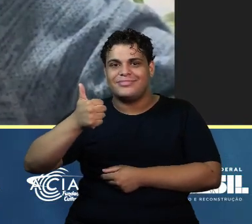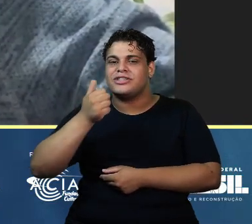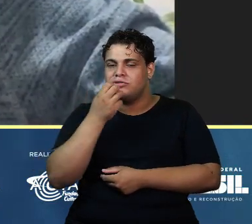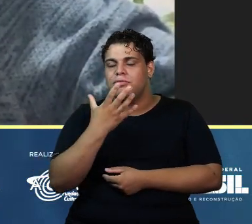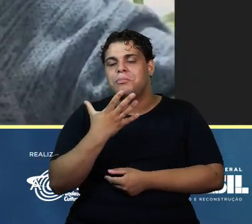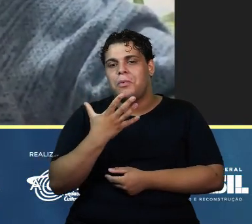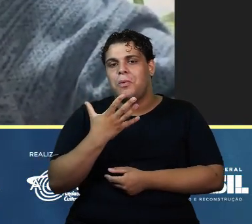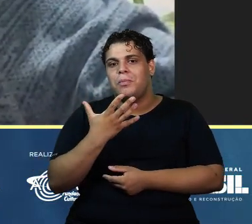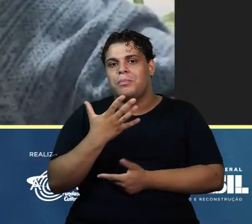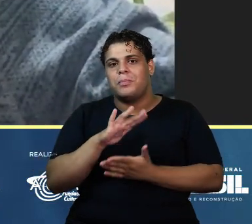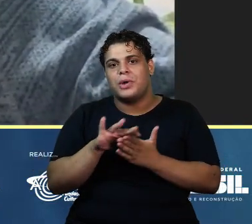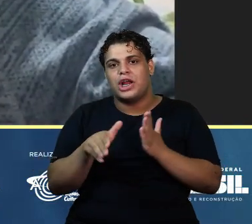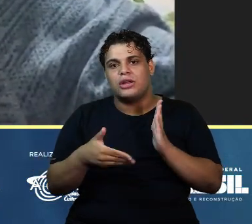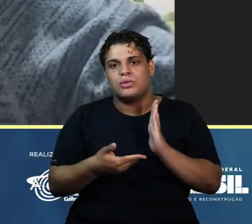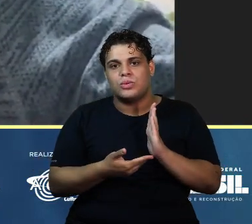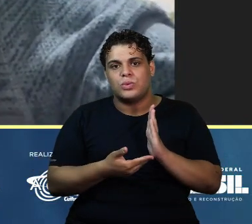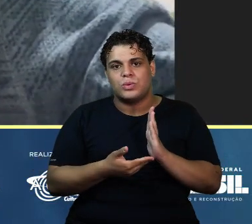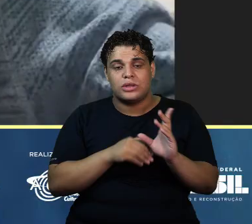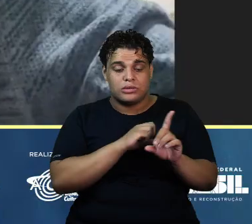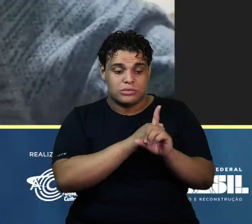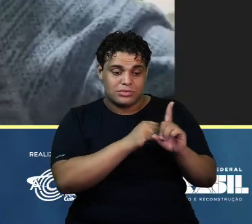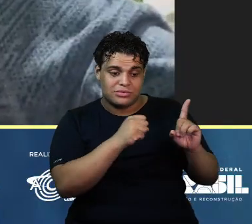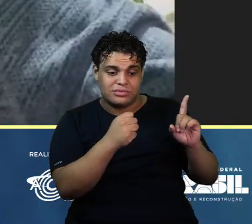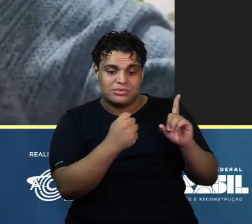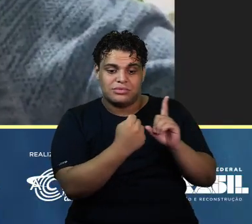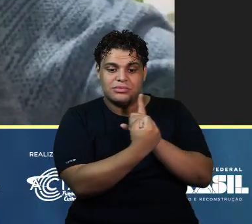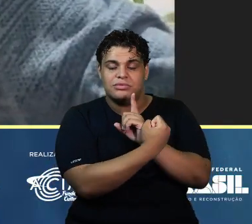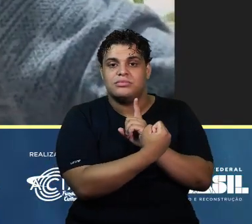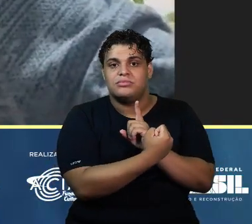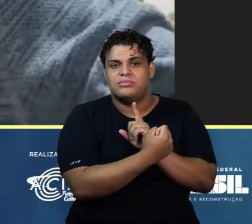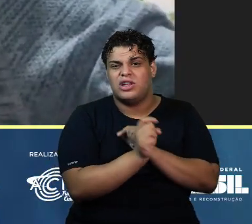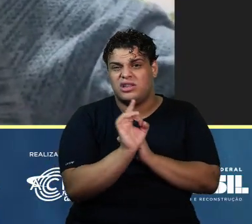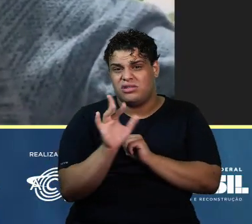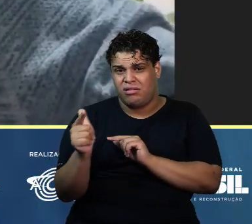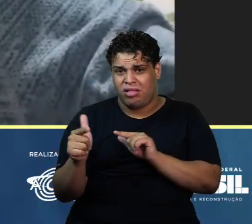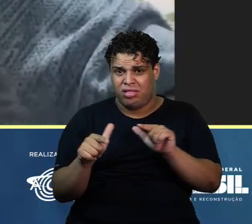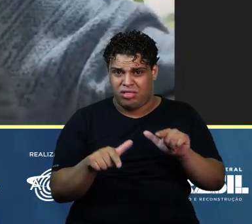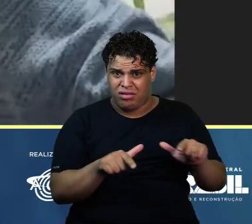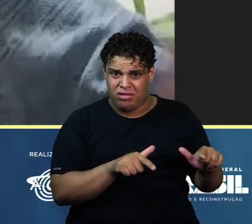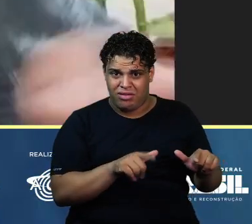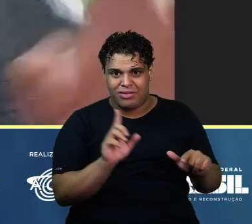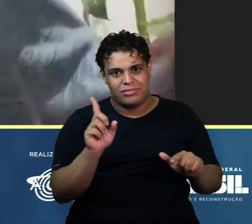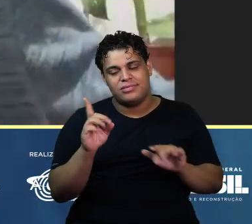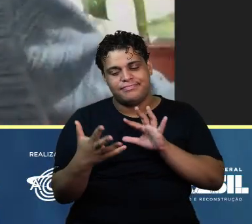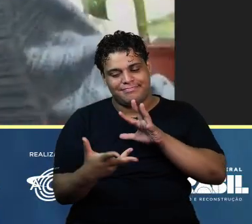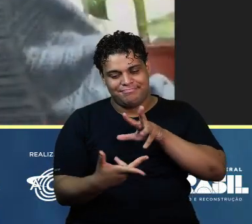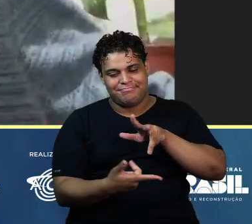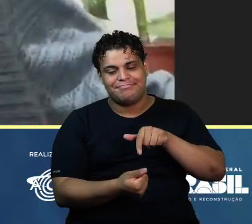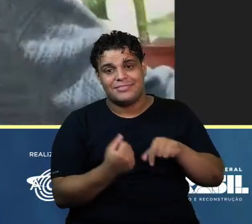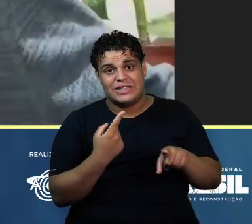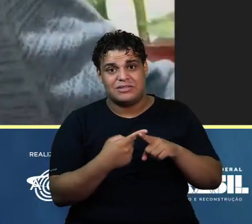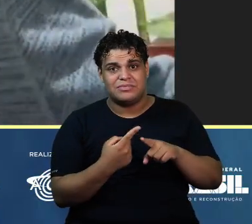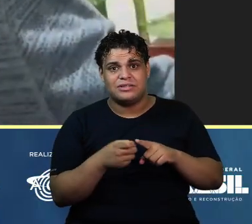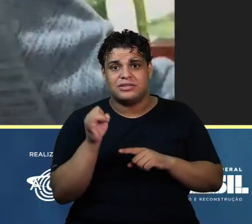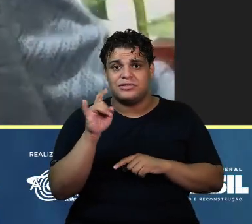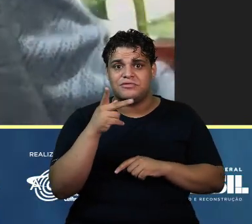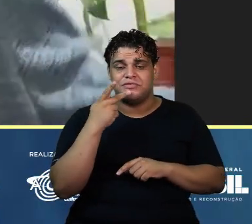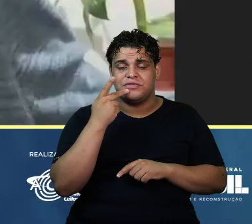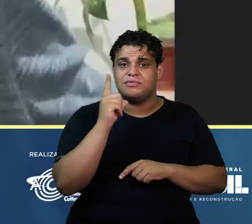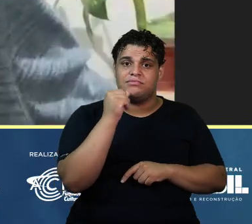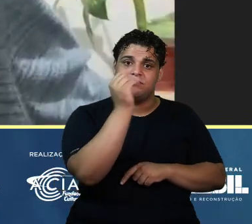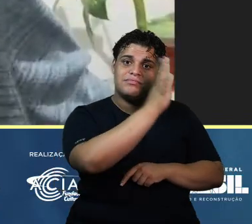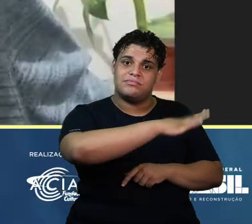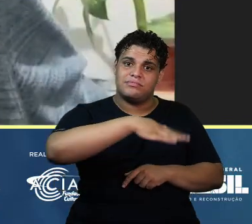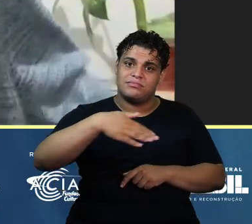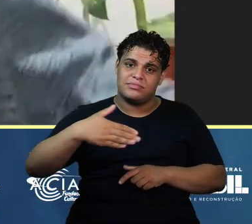benéficos mesmo para toda a sociedade, não só local, mas planetária, porque quando a gente fala de oceano, o oceano não